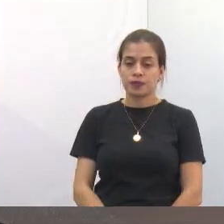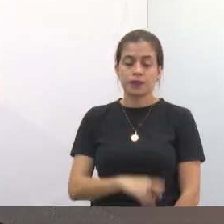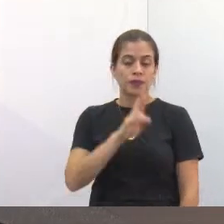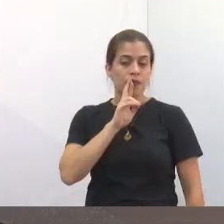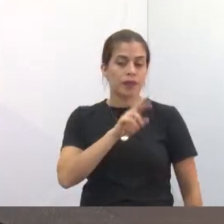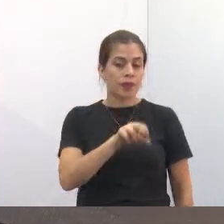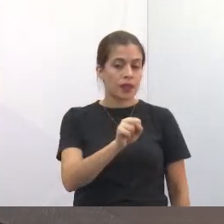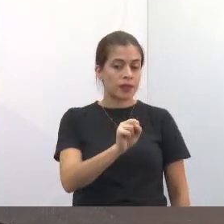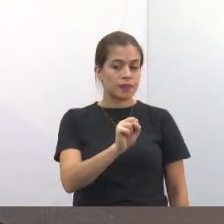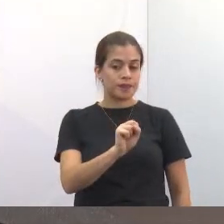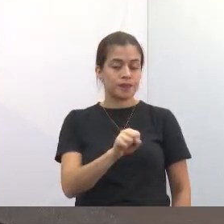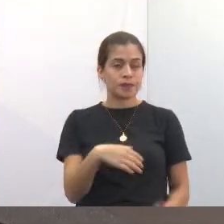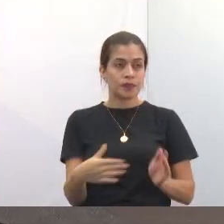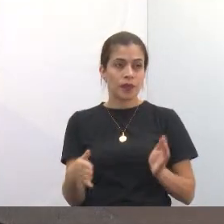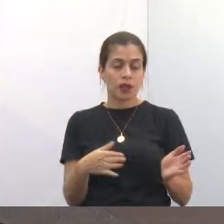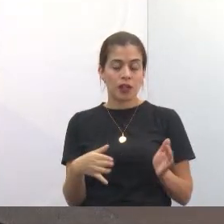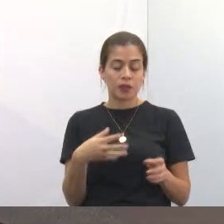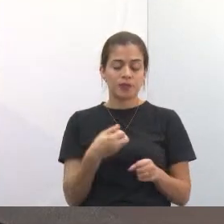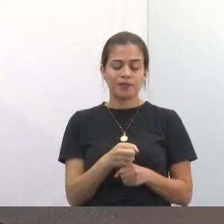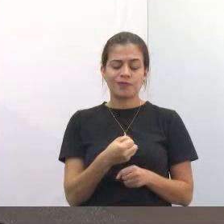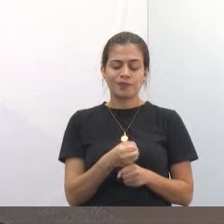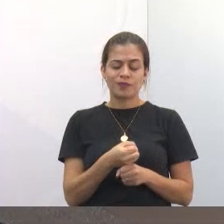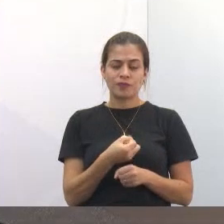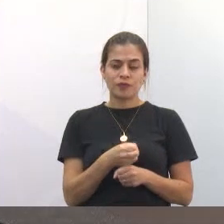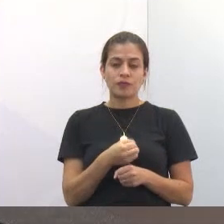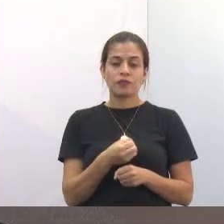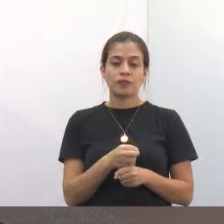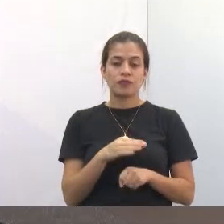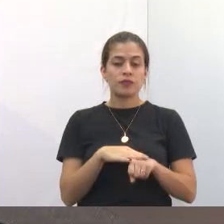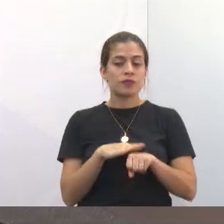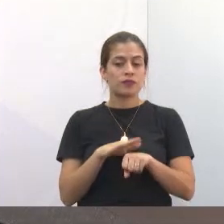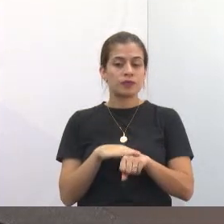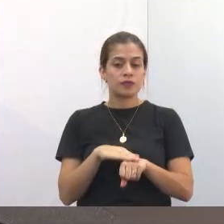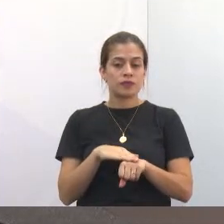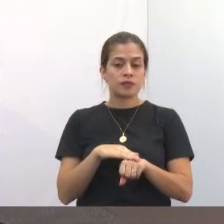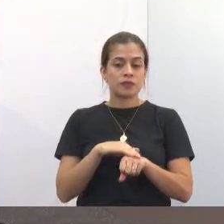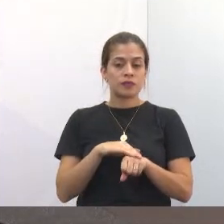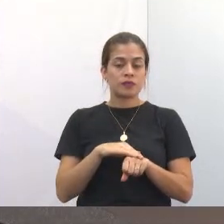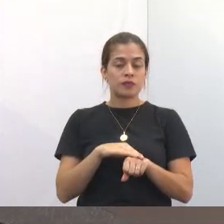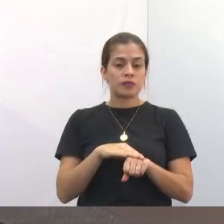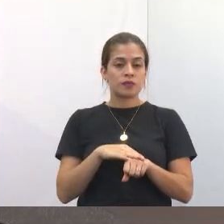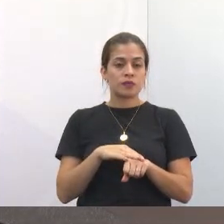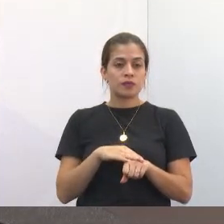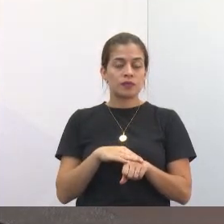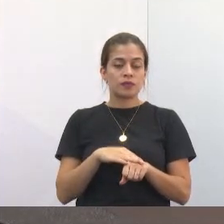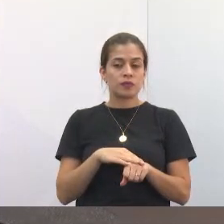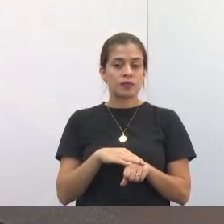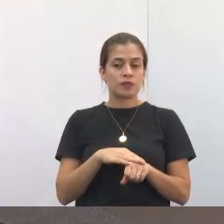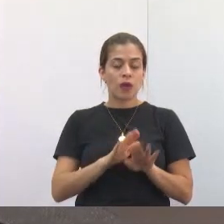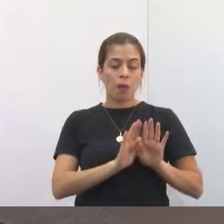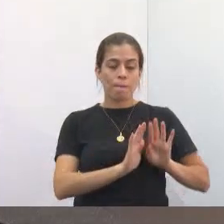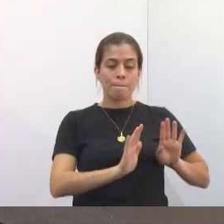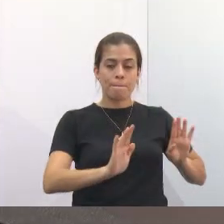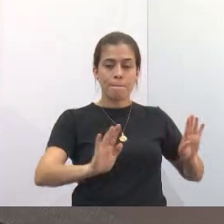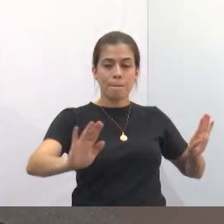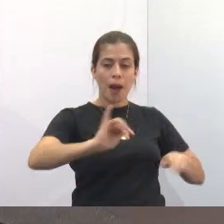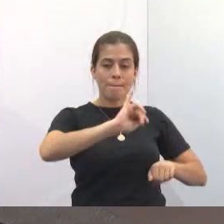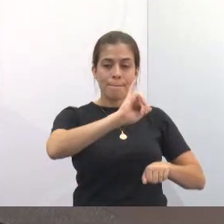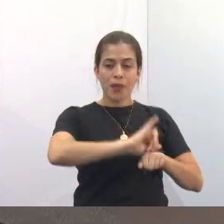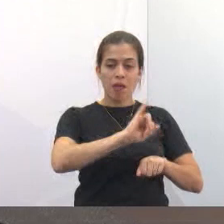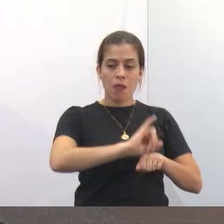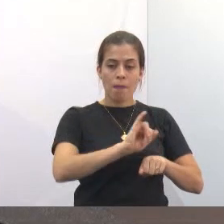Resposta, sim. Durante toda a execução foram utilizados pranchas metálicas de